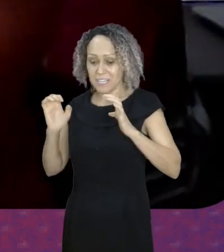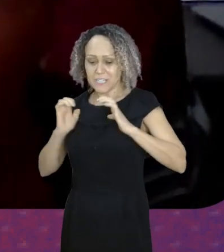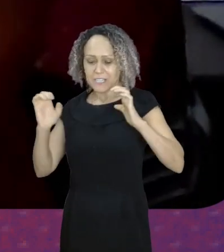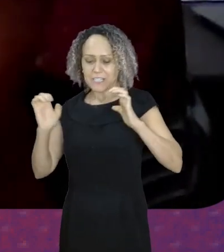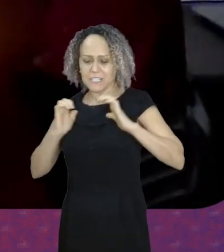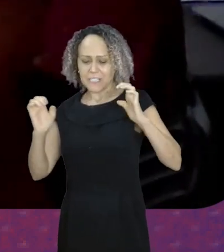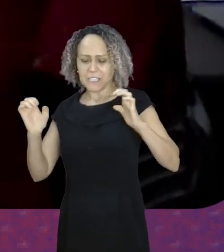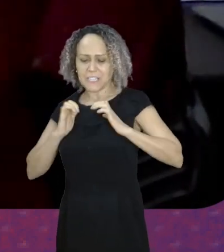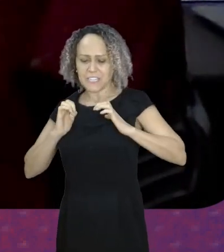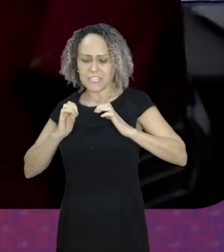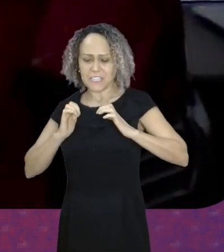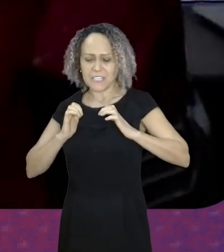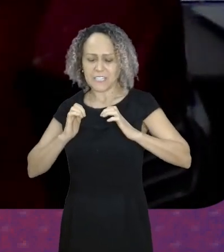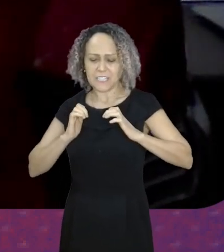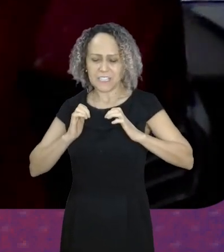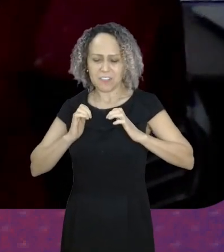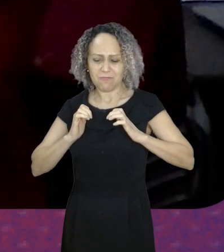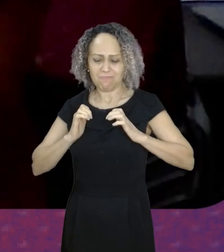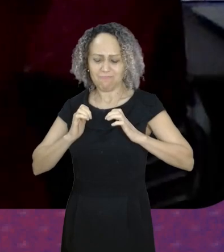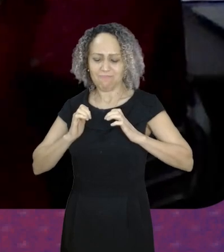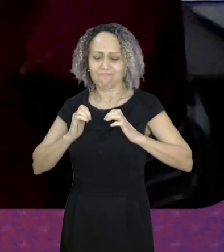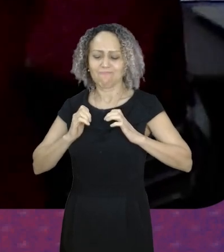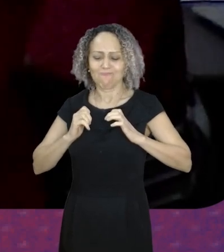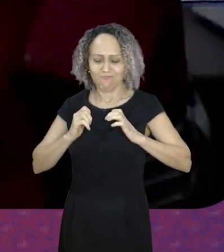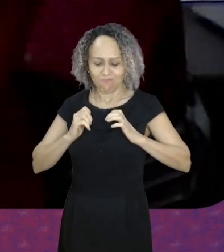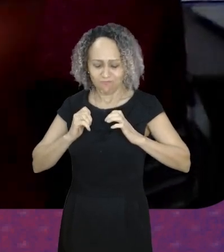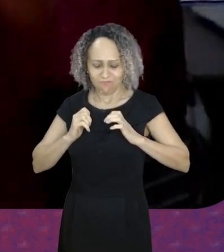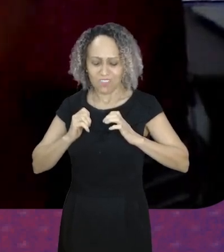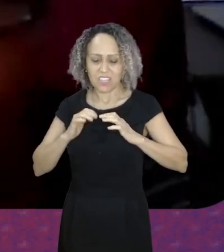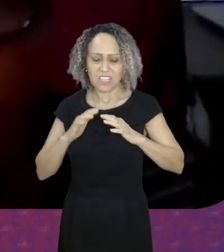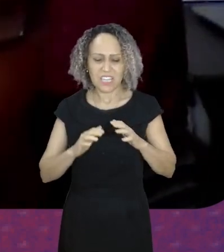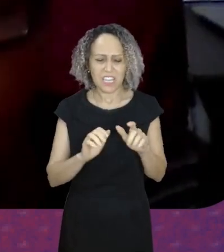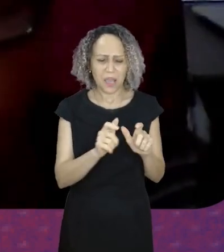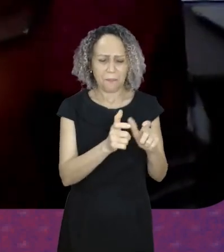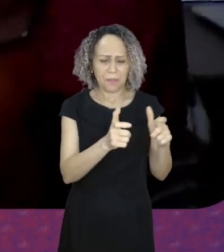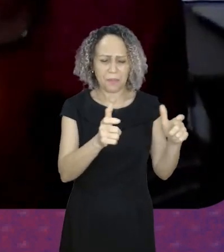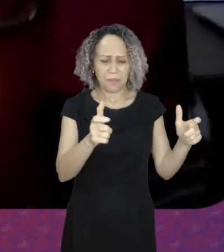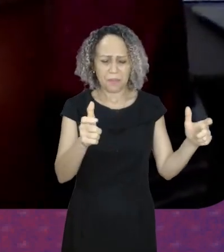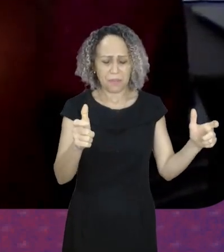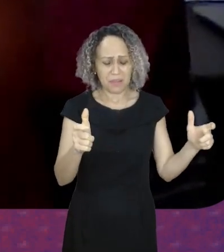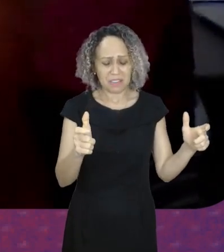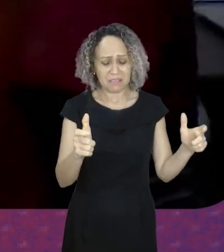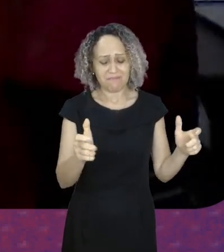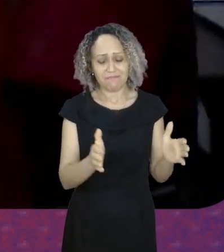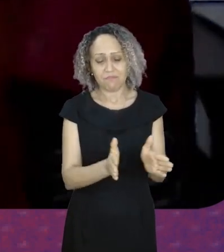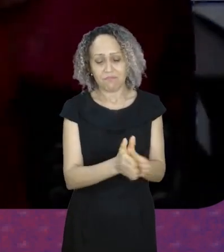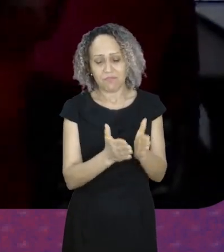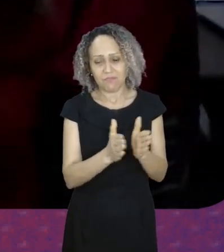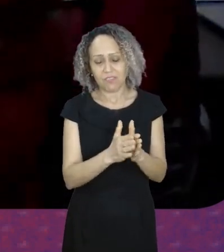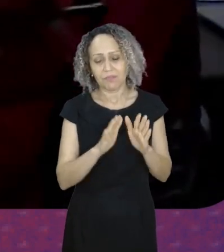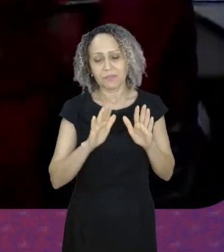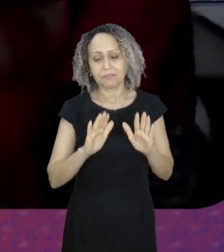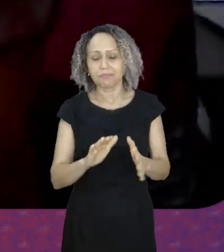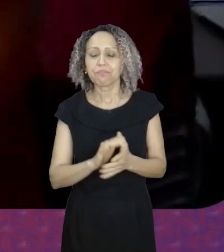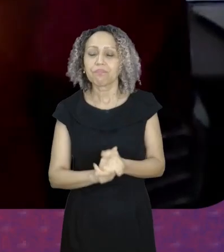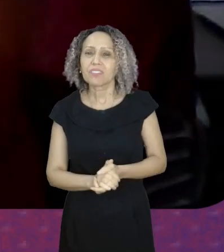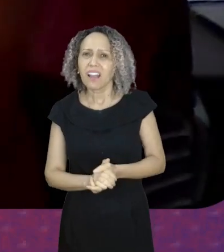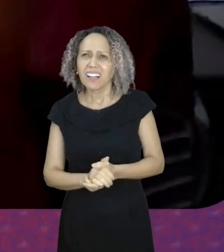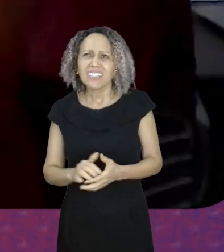Desde, como eu disse, não foi descobrimento. Olha o ato falho, não foi. Foi invasão. Então,